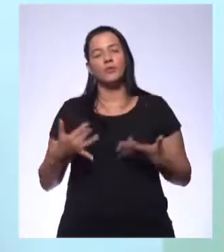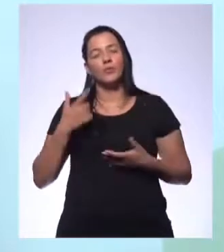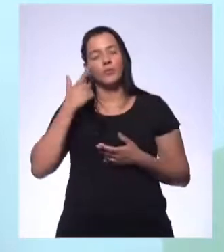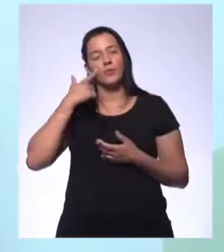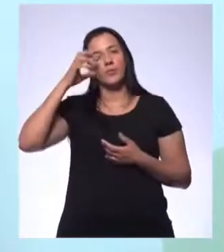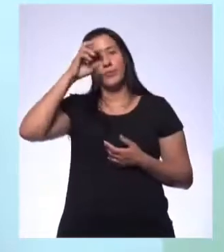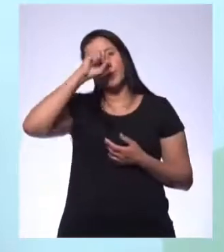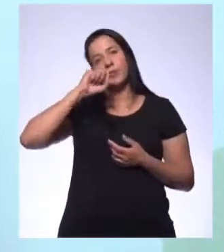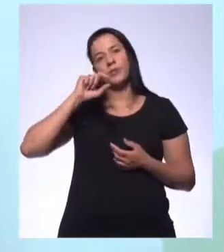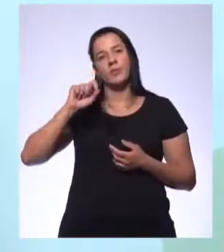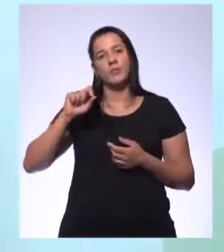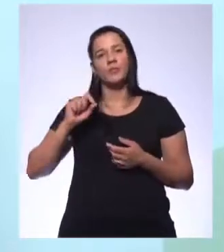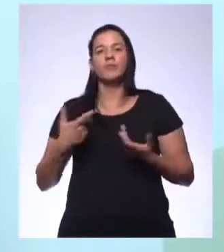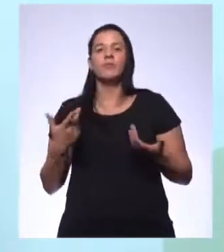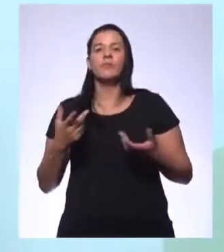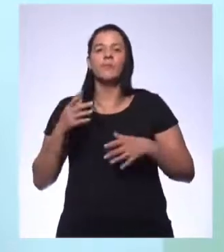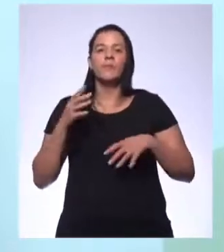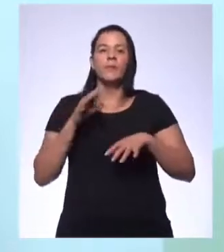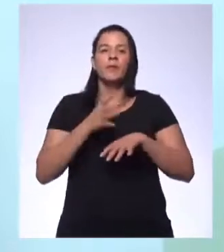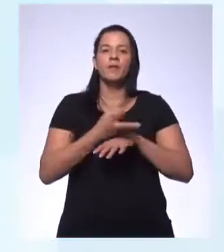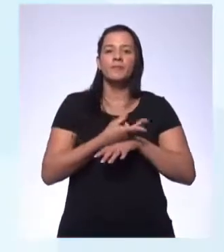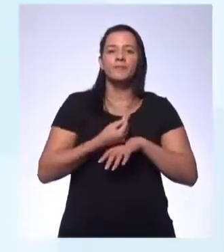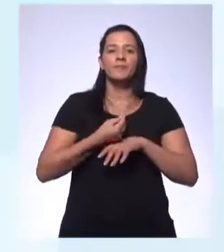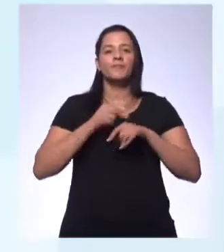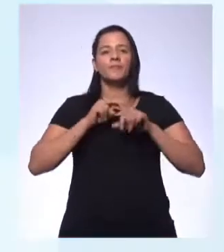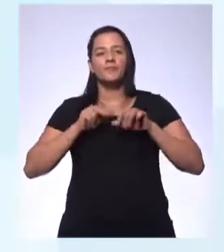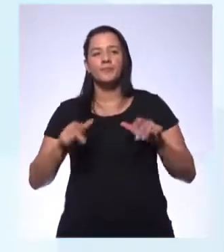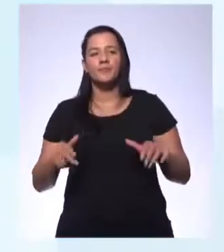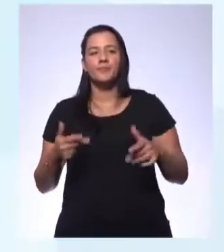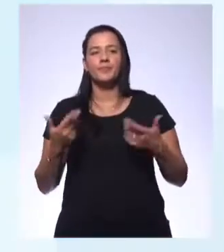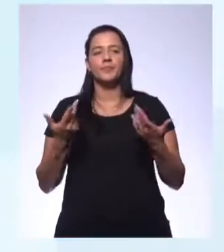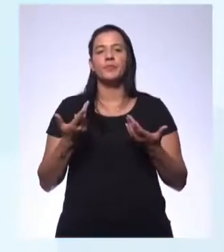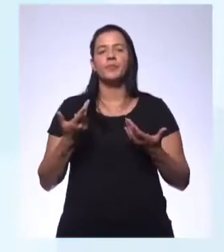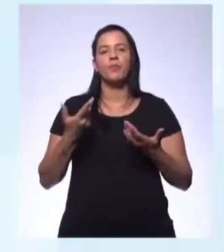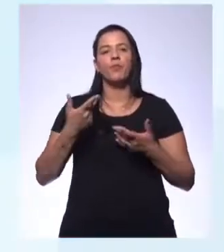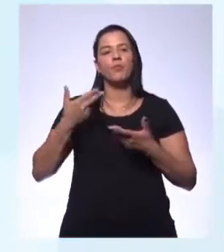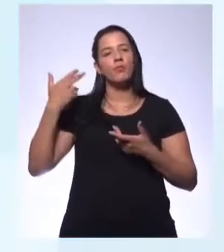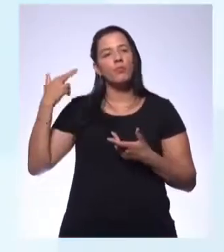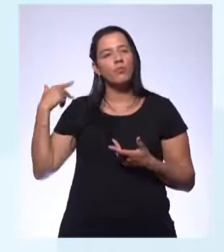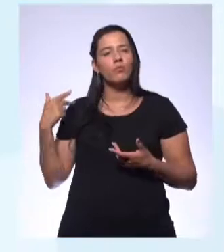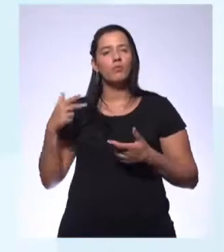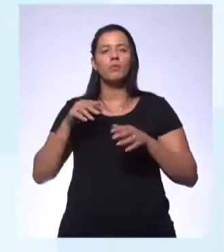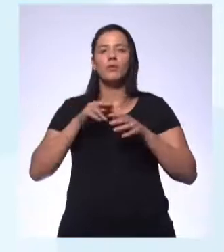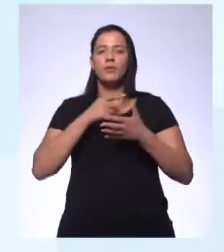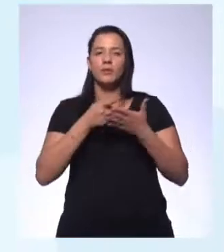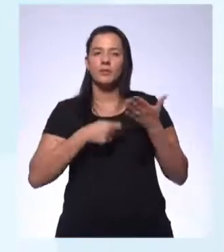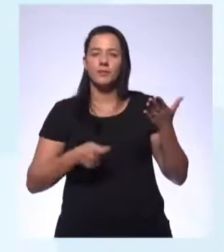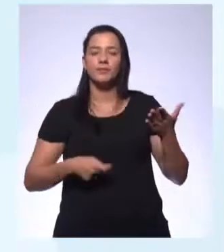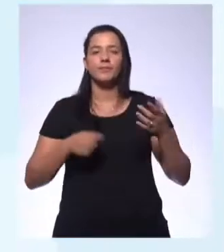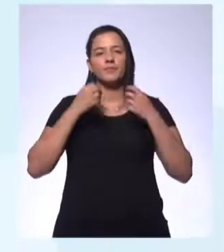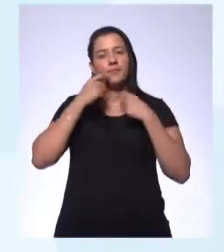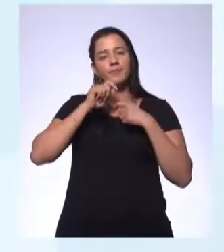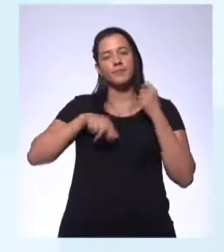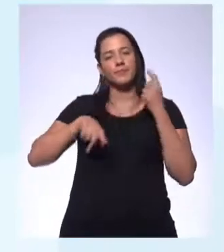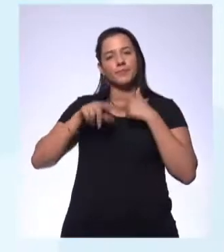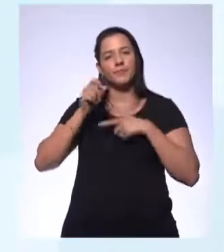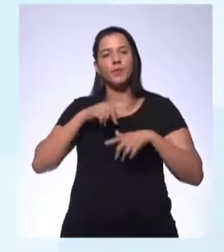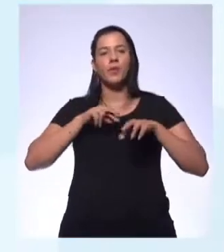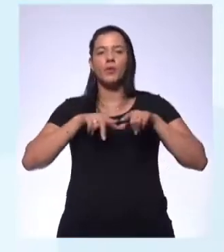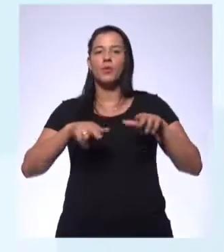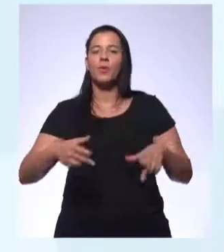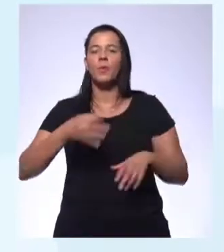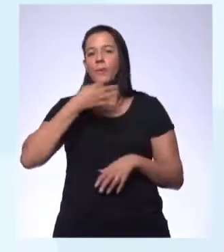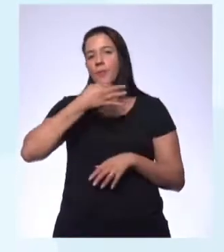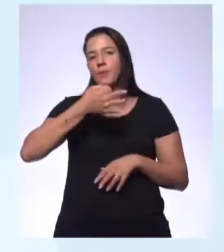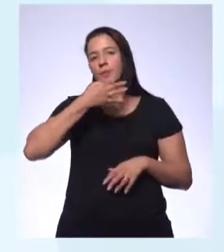Manifestações artísticas, produto artístico e a sociedade contemporânea, resenha descritiva, resenha crítica e